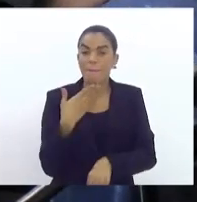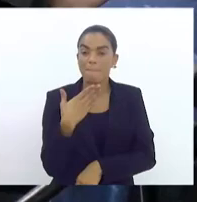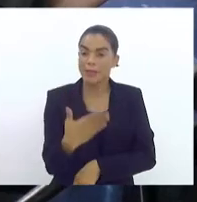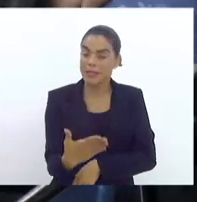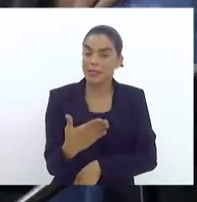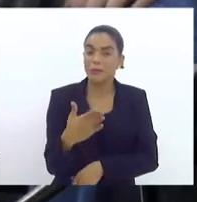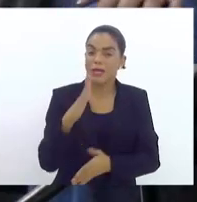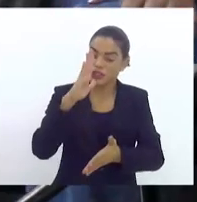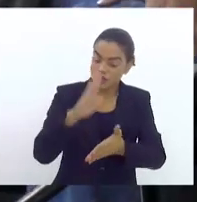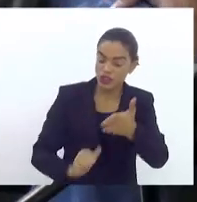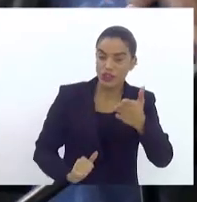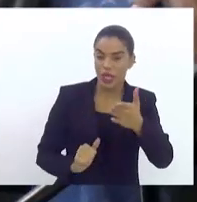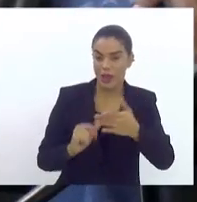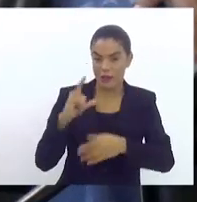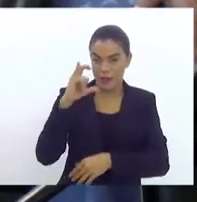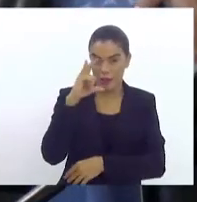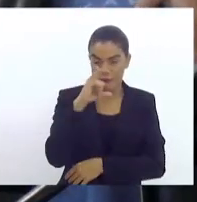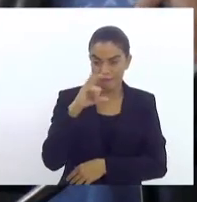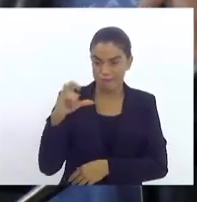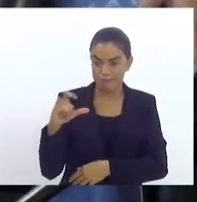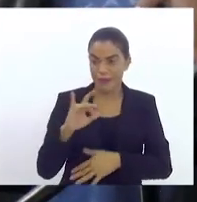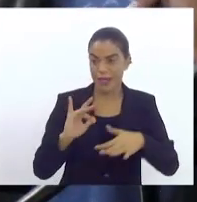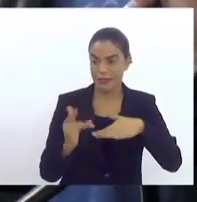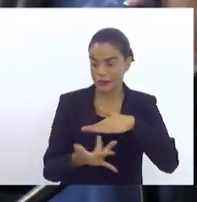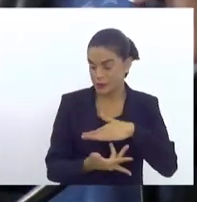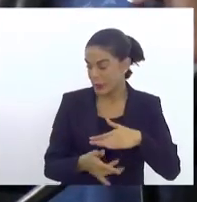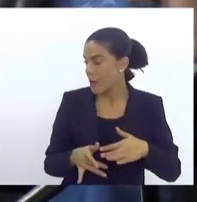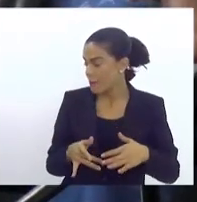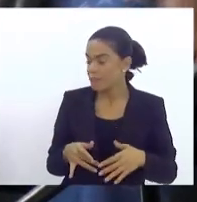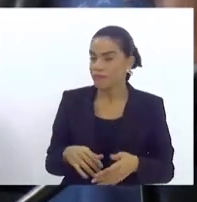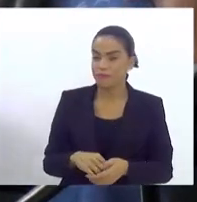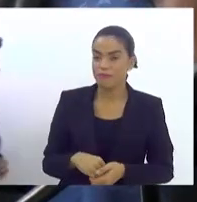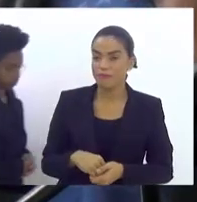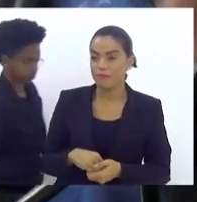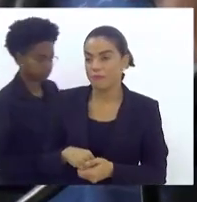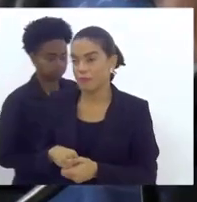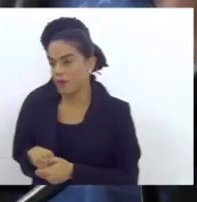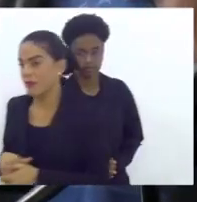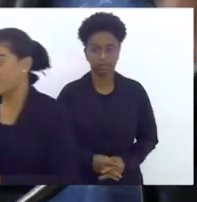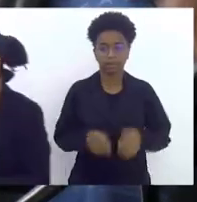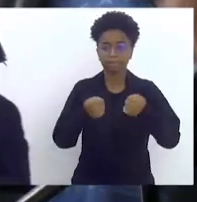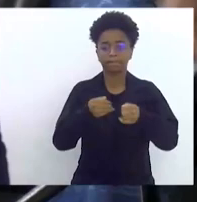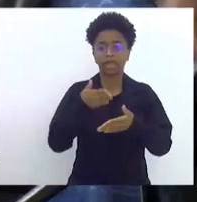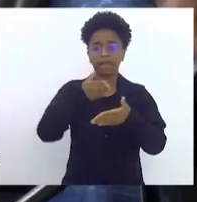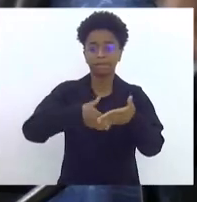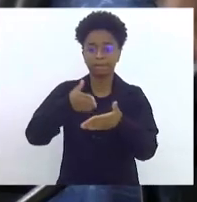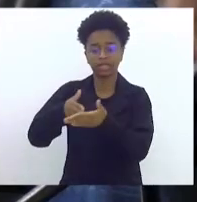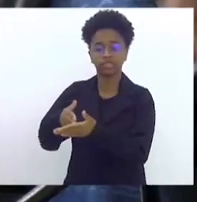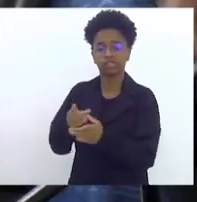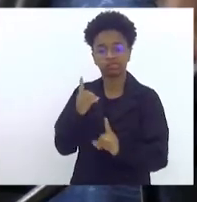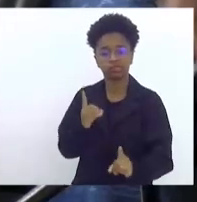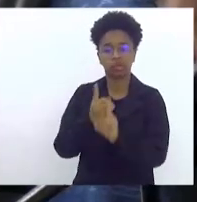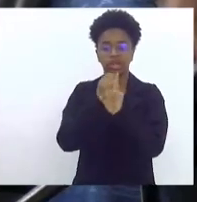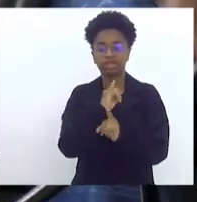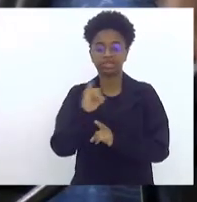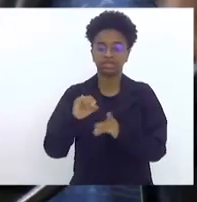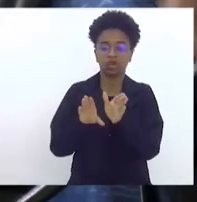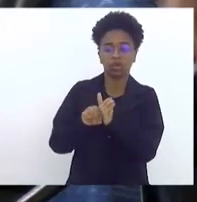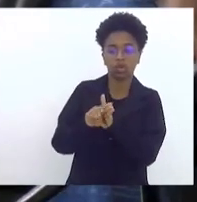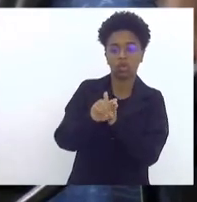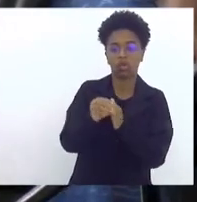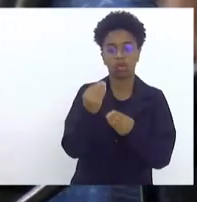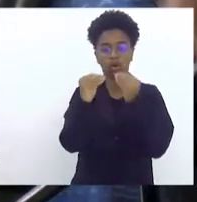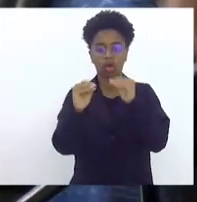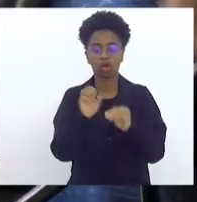retirado do ar para que se impeçam as buscas quando coloca no Google por exemplo no Google da vida um